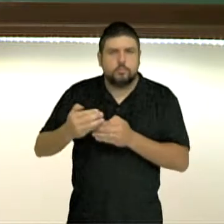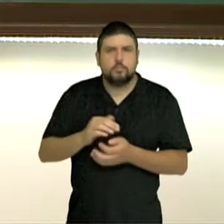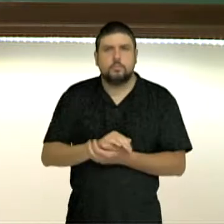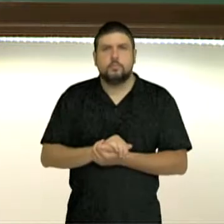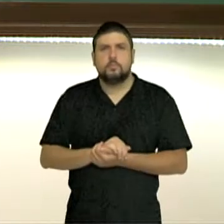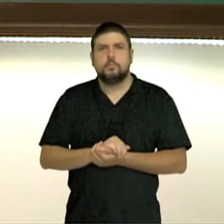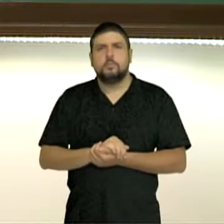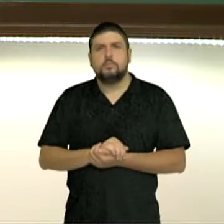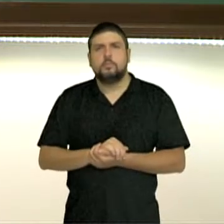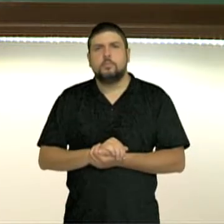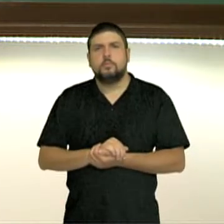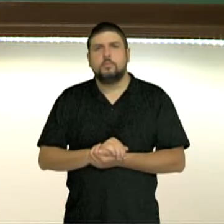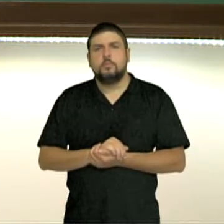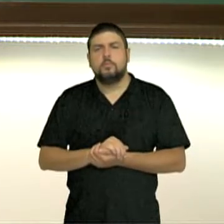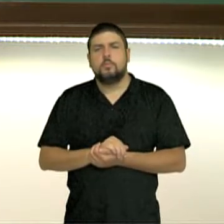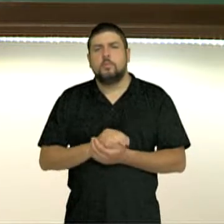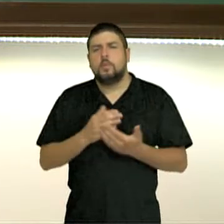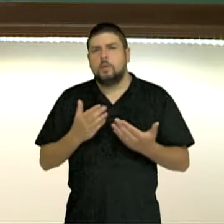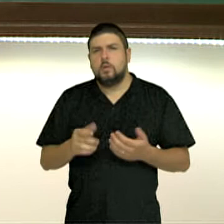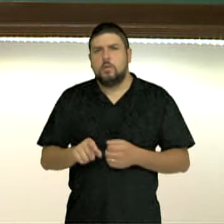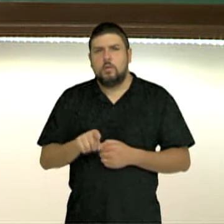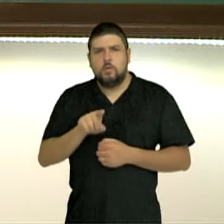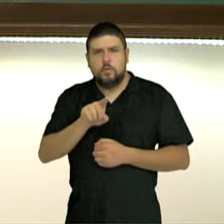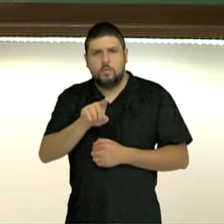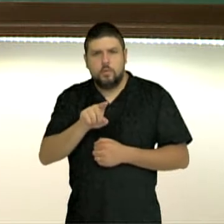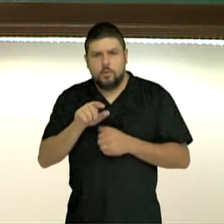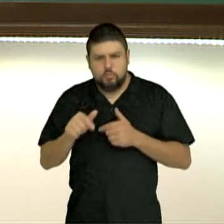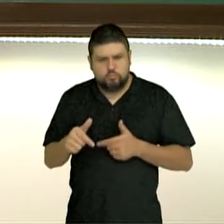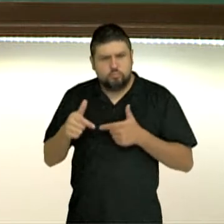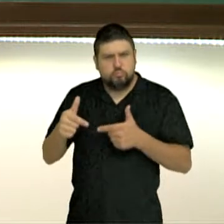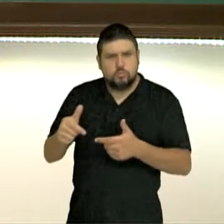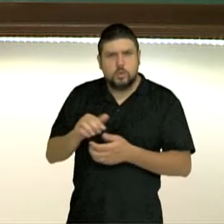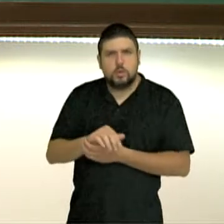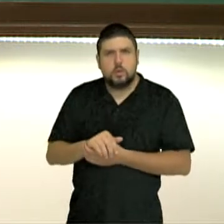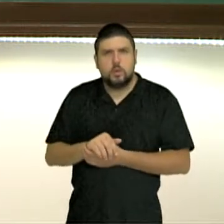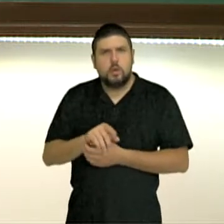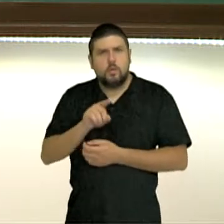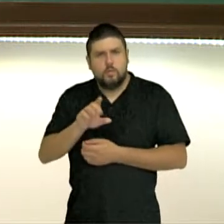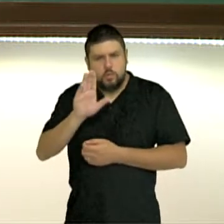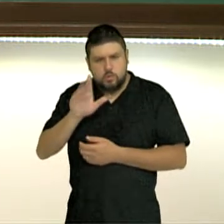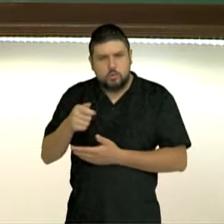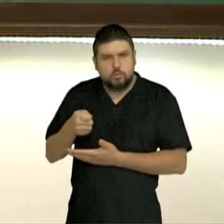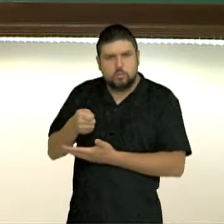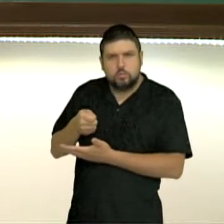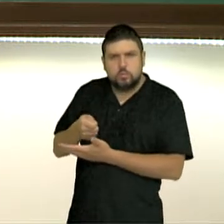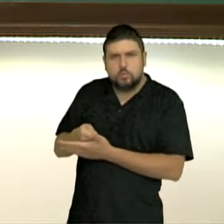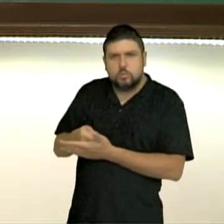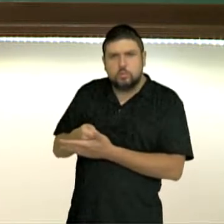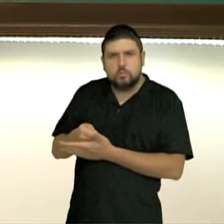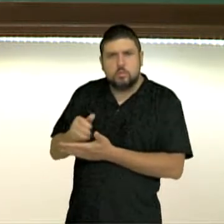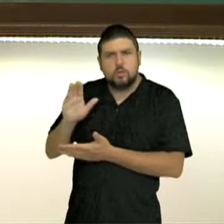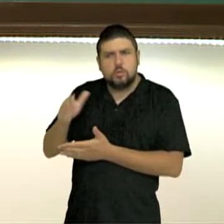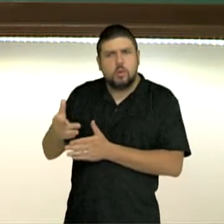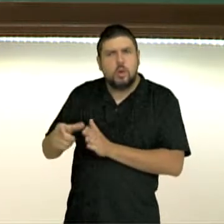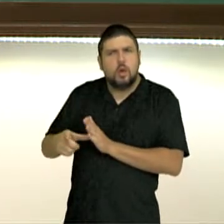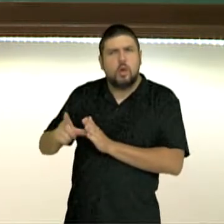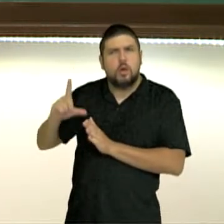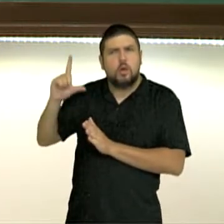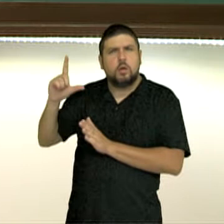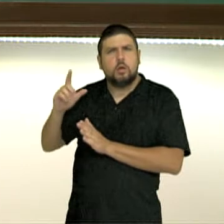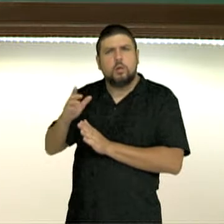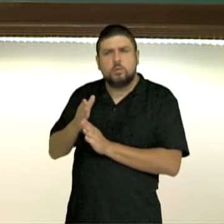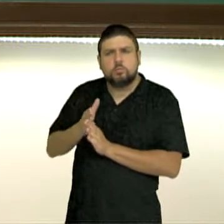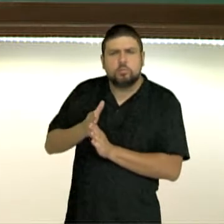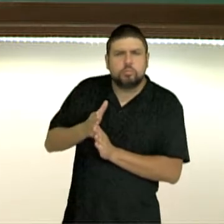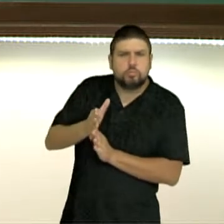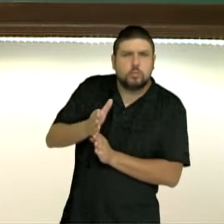estudante. Você é determinado? Existe um destino, existe uma programação para as coisas que você vai ser? Ou você é livre a ponto